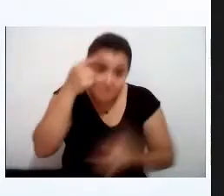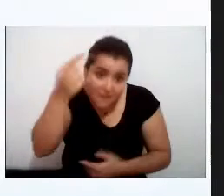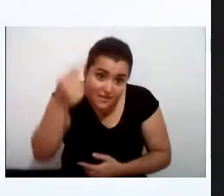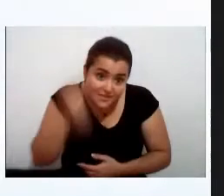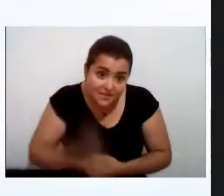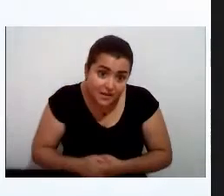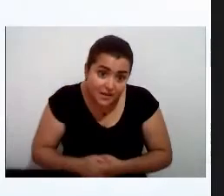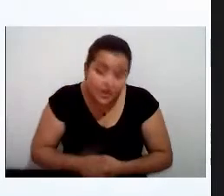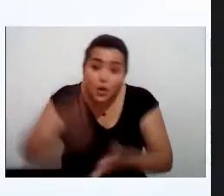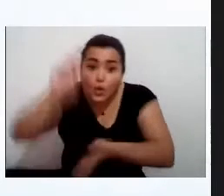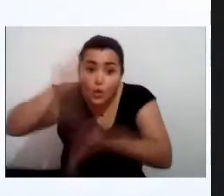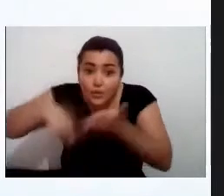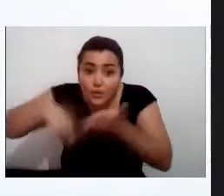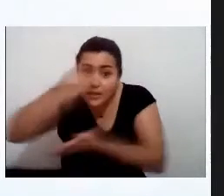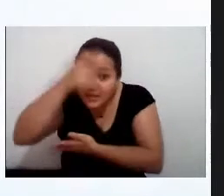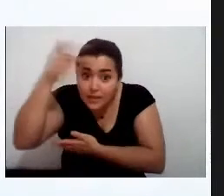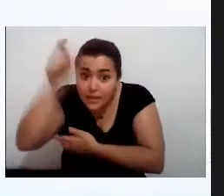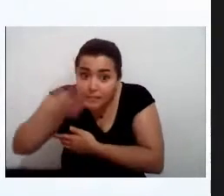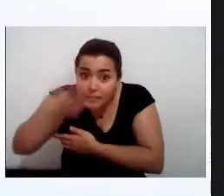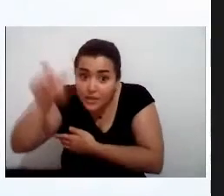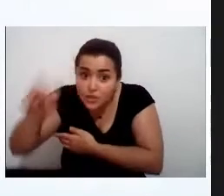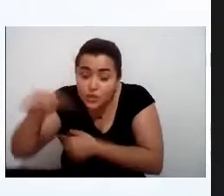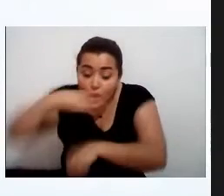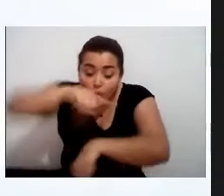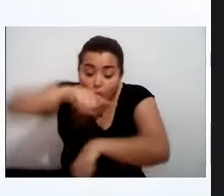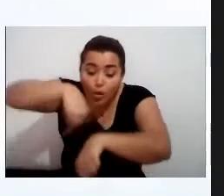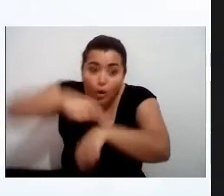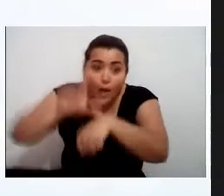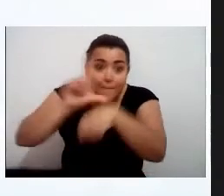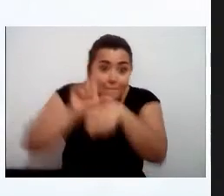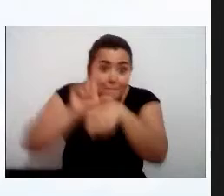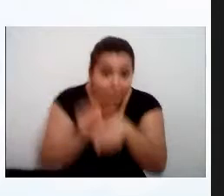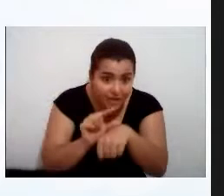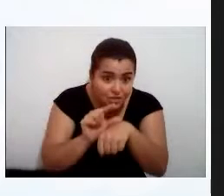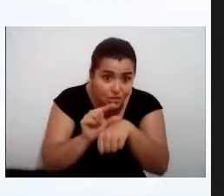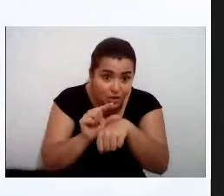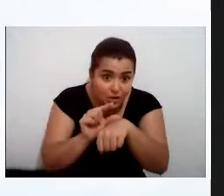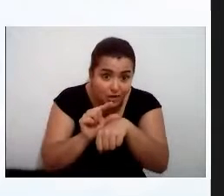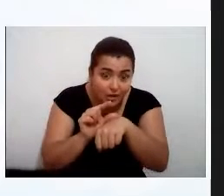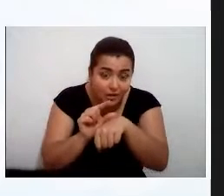trabalhadora com a hora de trabalho baixíssima,